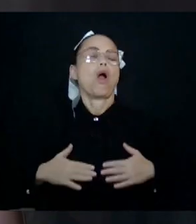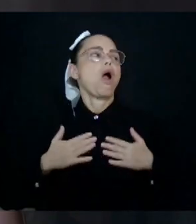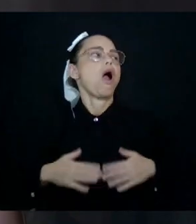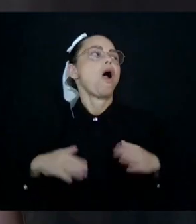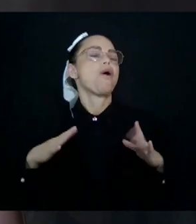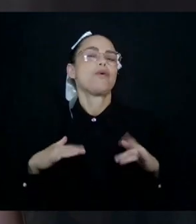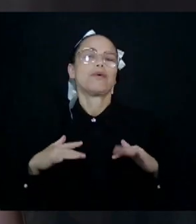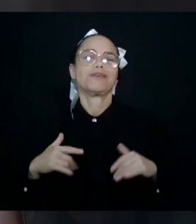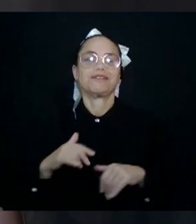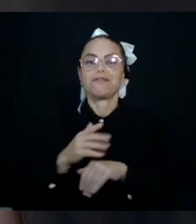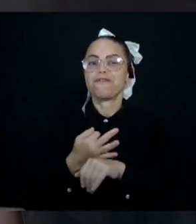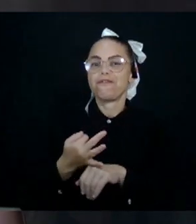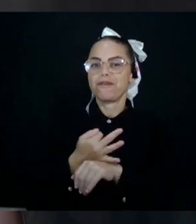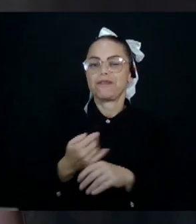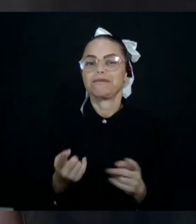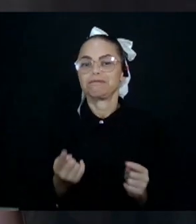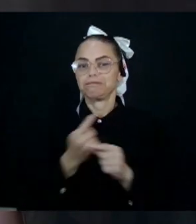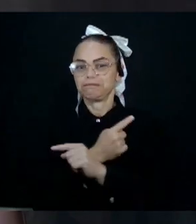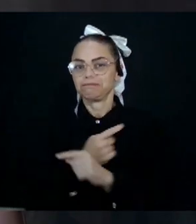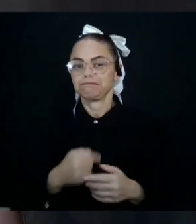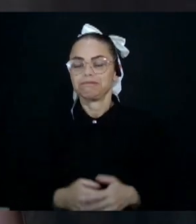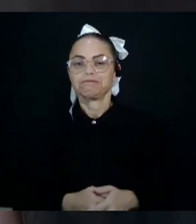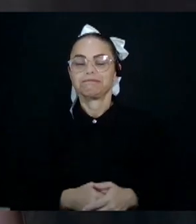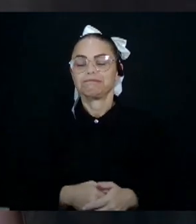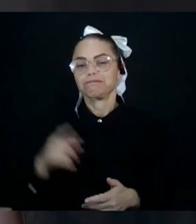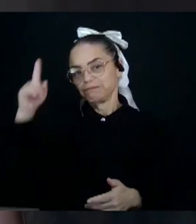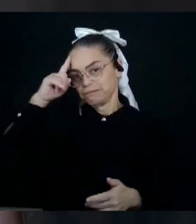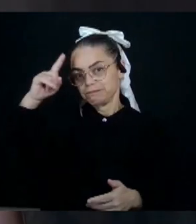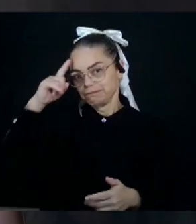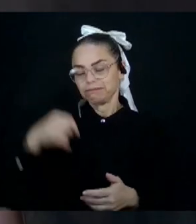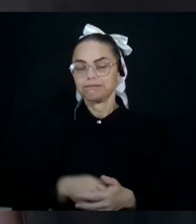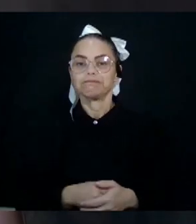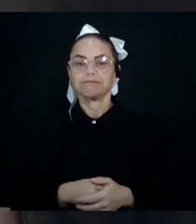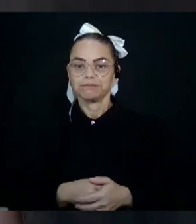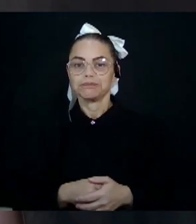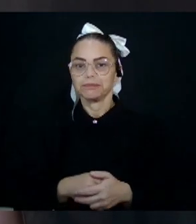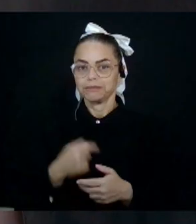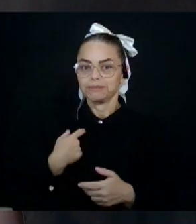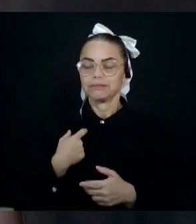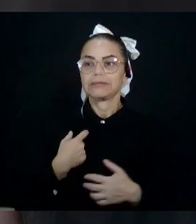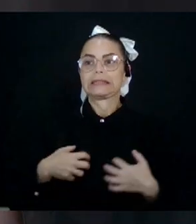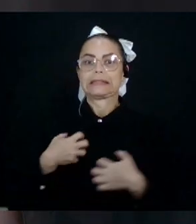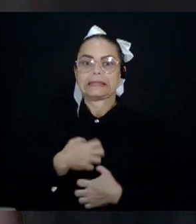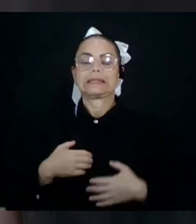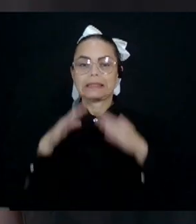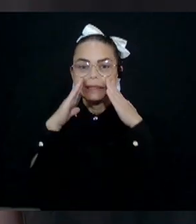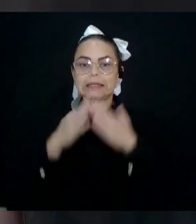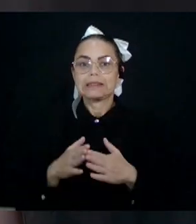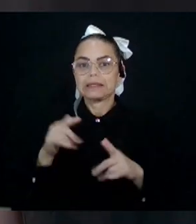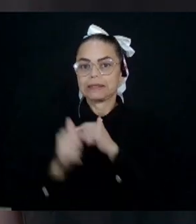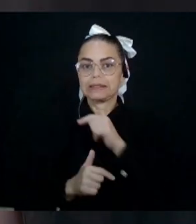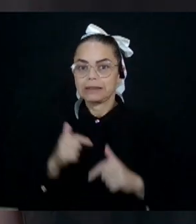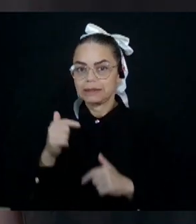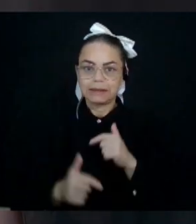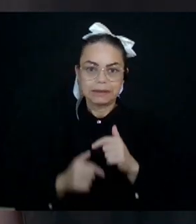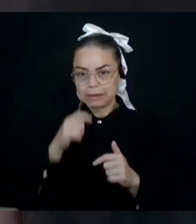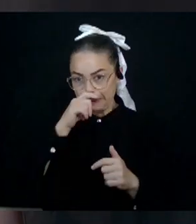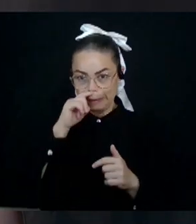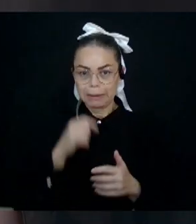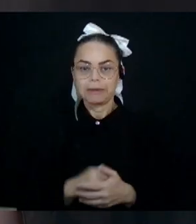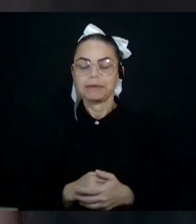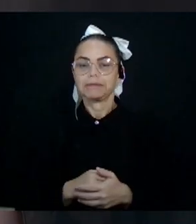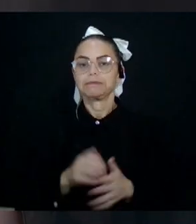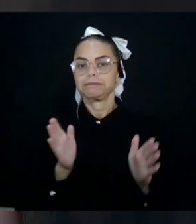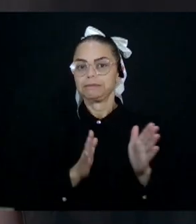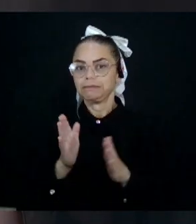então contrastando uma rotina mais, agitada, focada no trabalho, com um momento